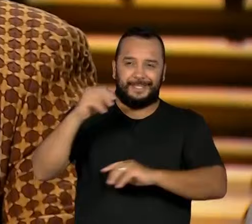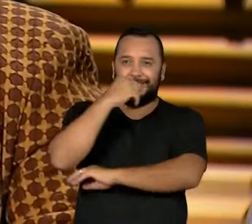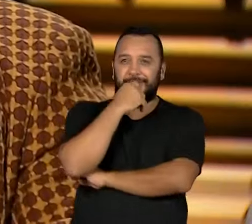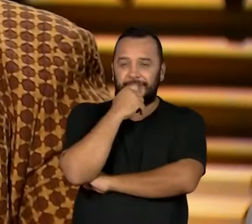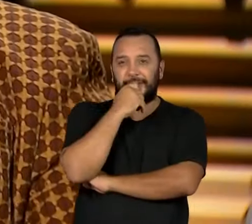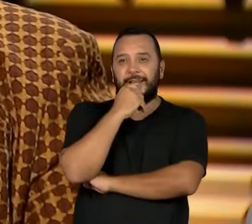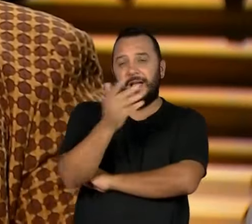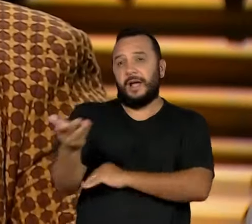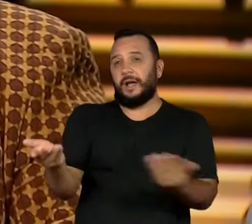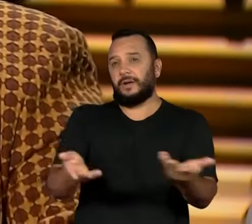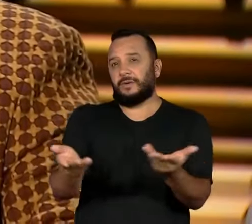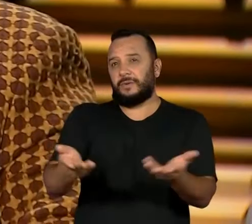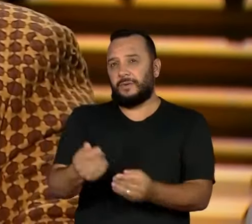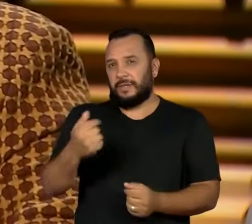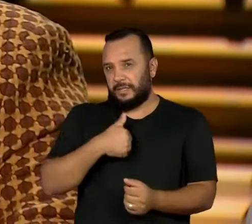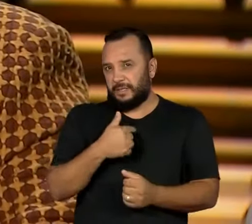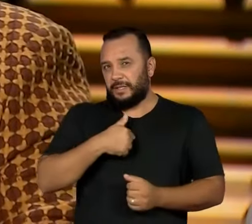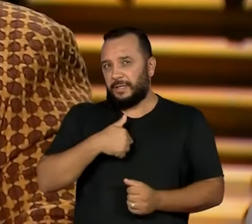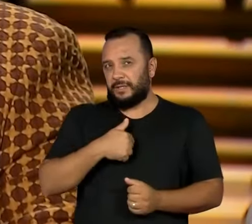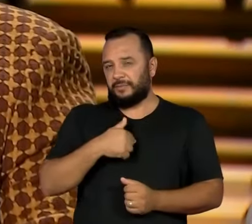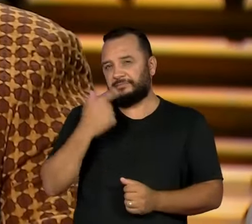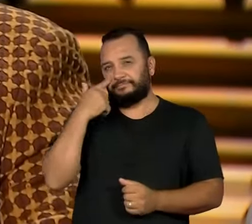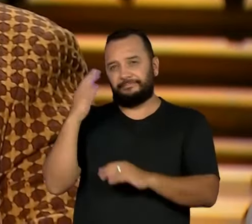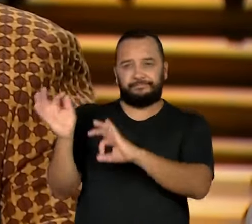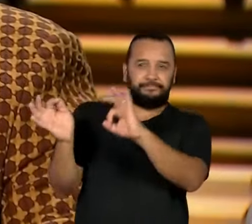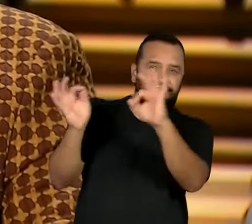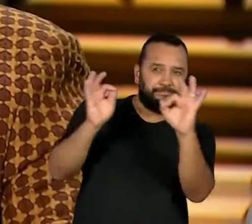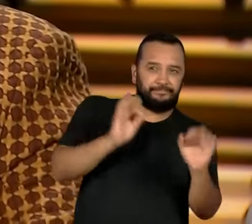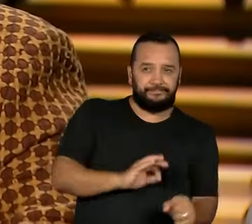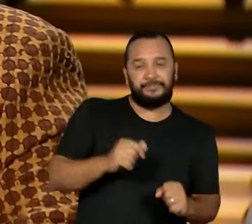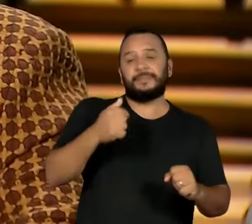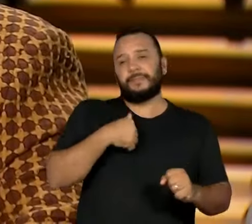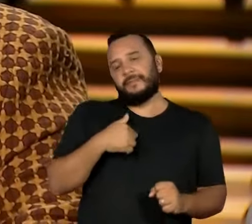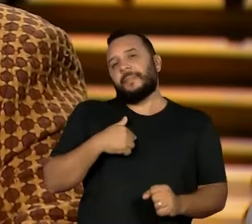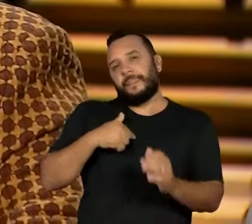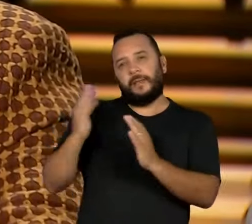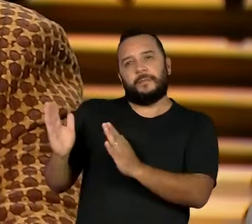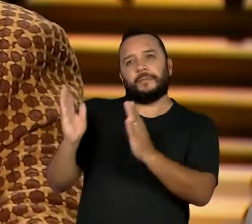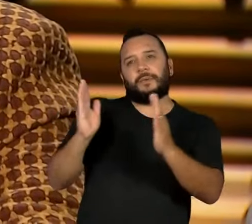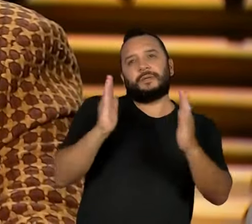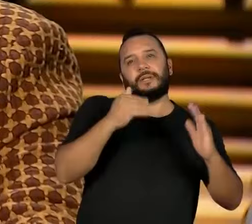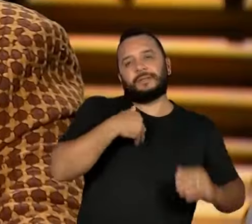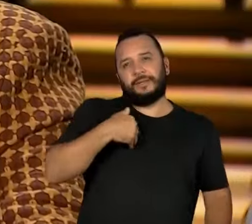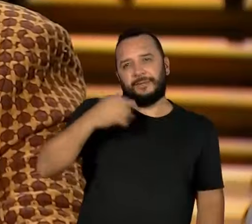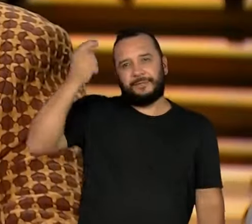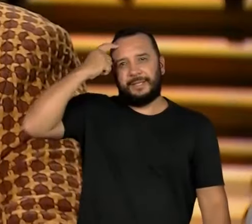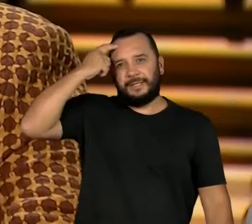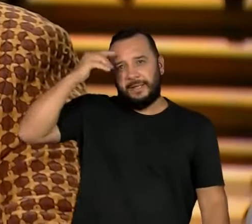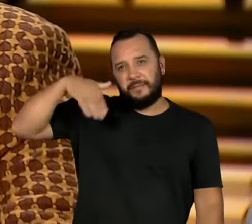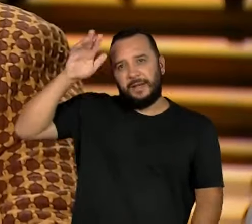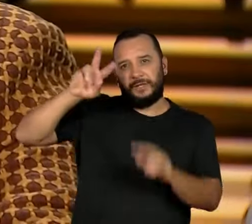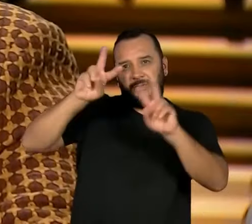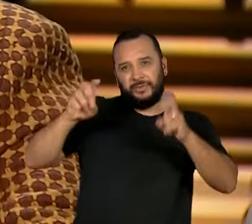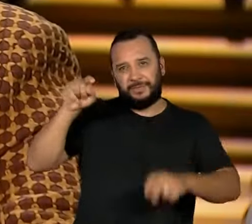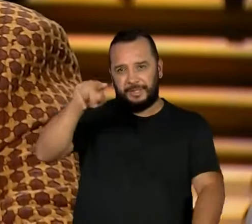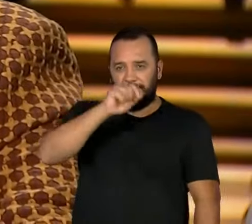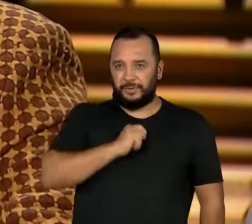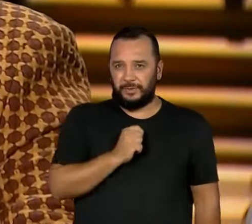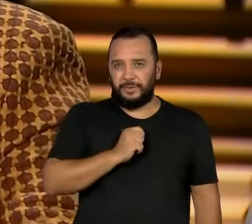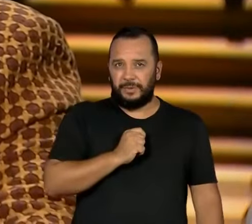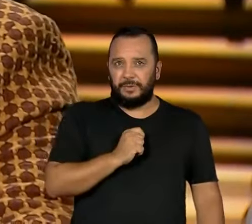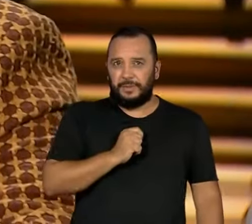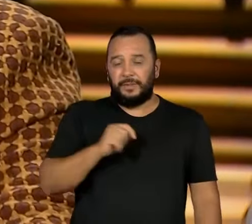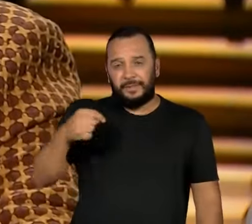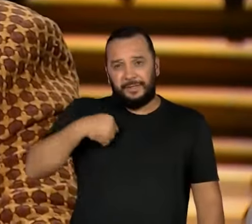agora olhando de longe assim hum Esse é o processo que eu mais tenho pensado sobre Agora eu tenho refletido muito sobre